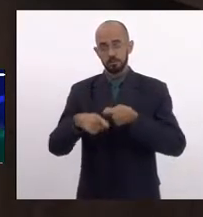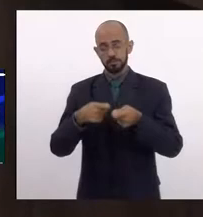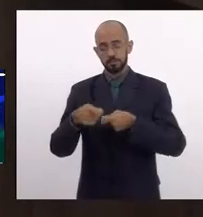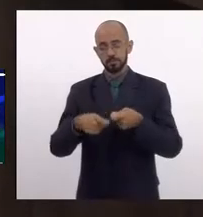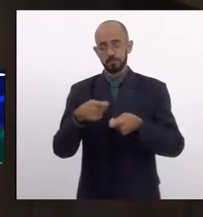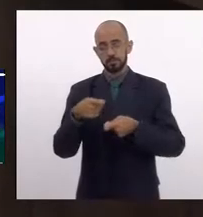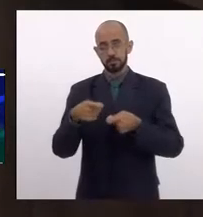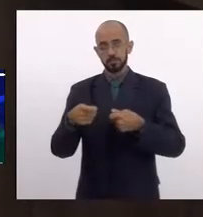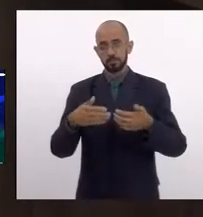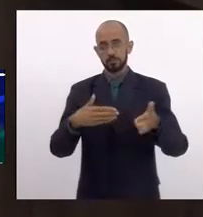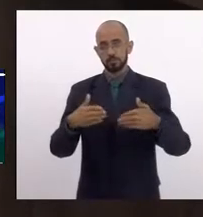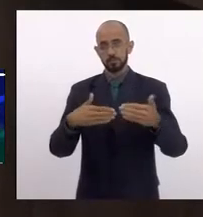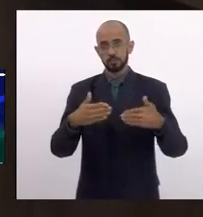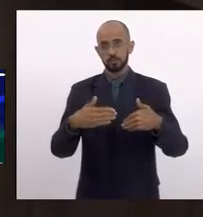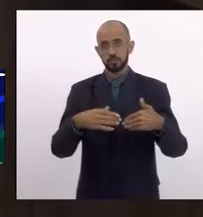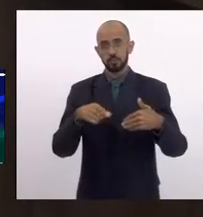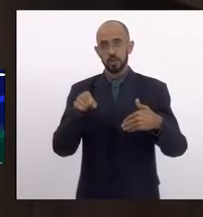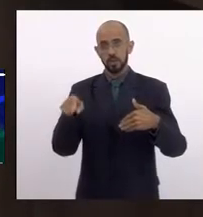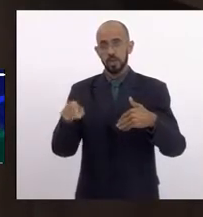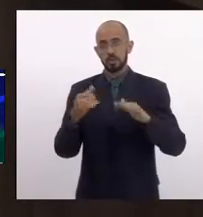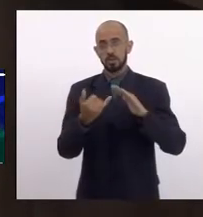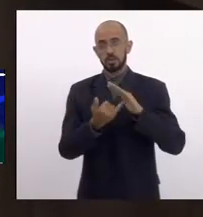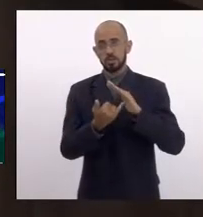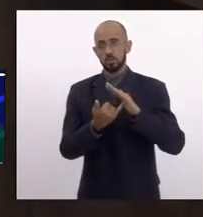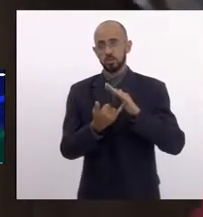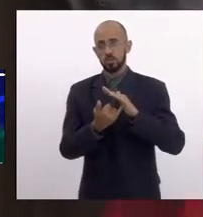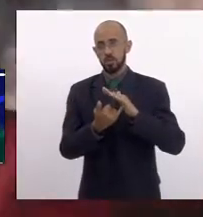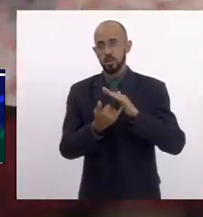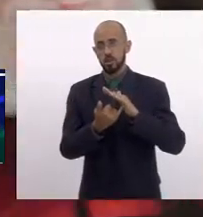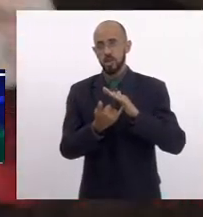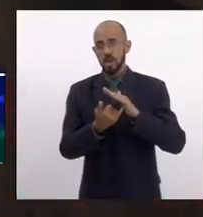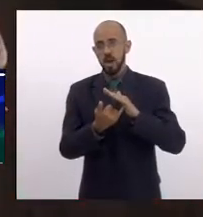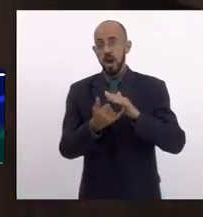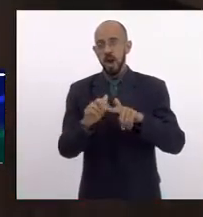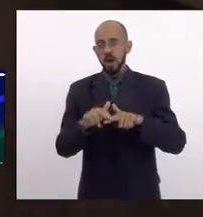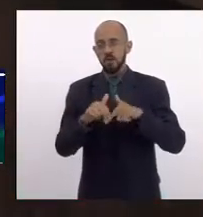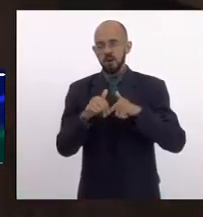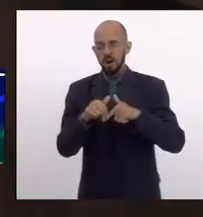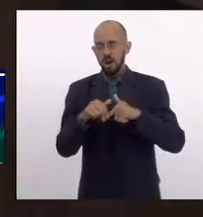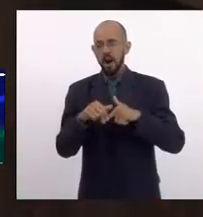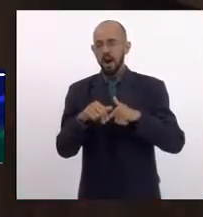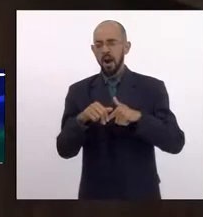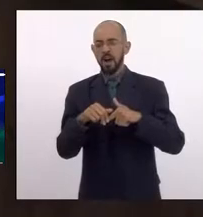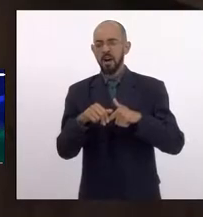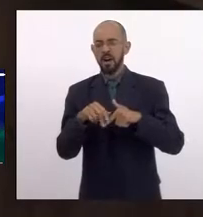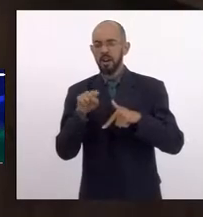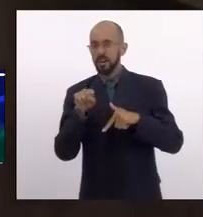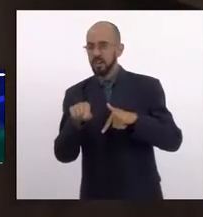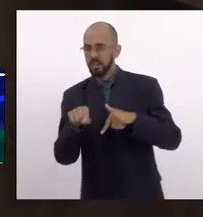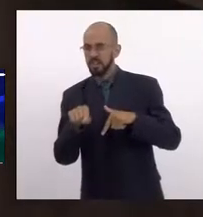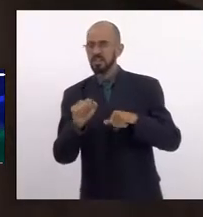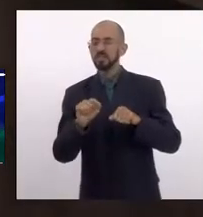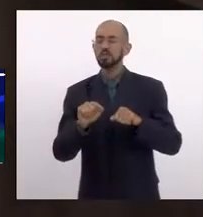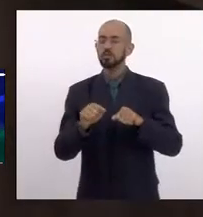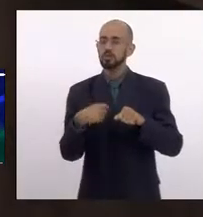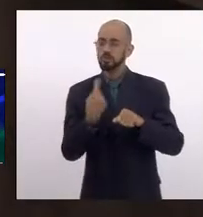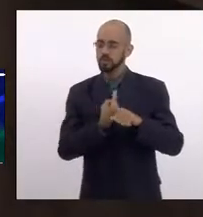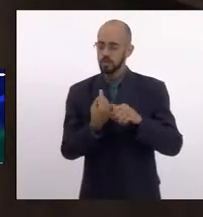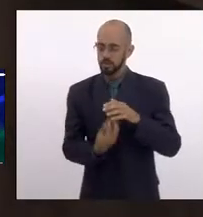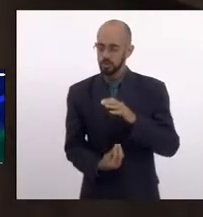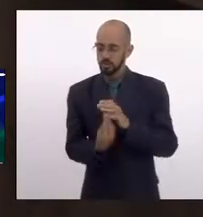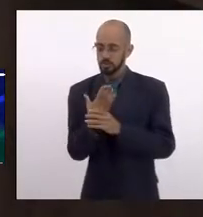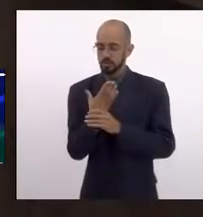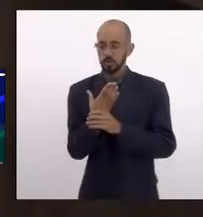operacional dessas instituições e função desses valores se definirmos